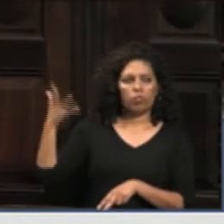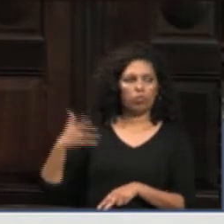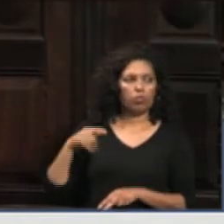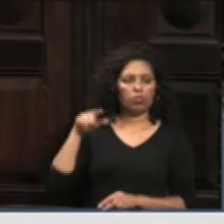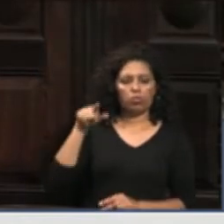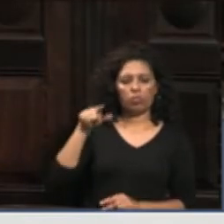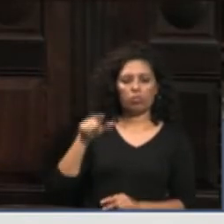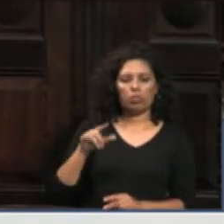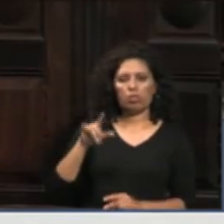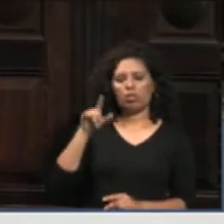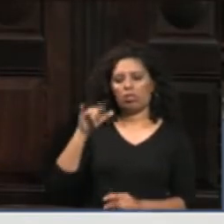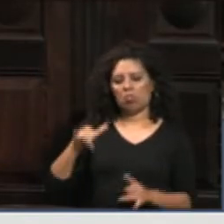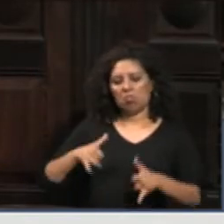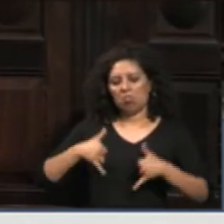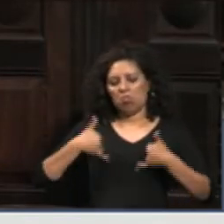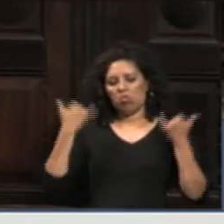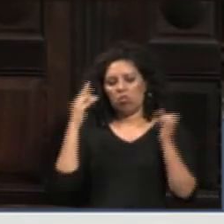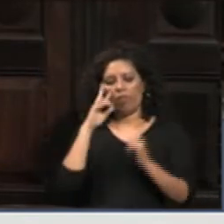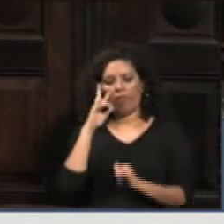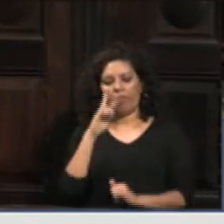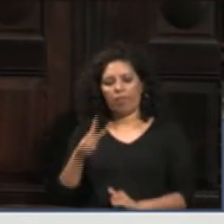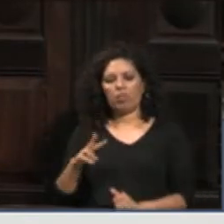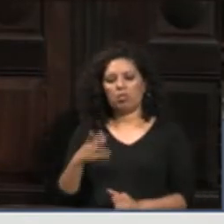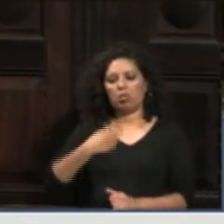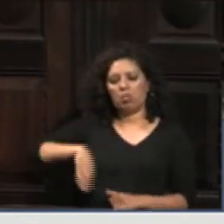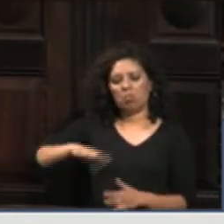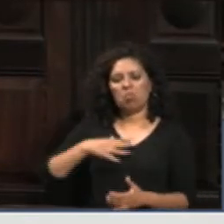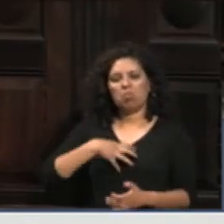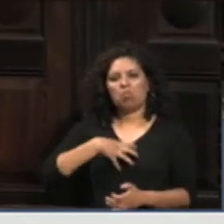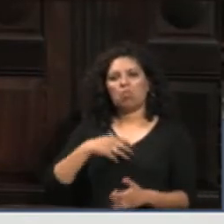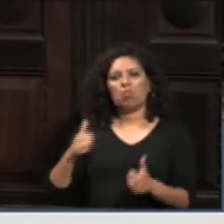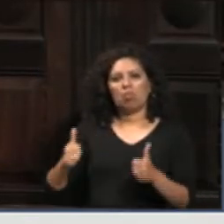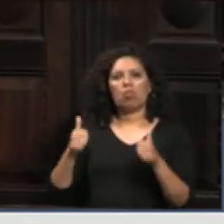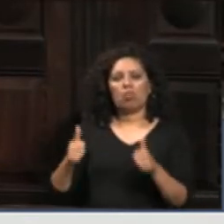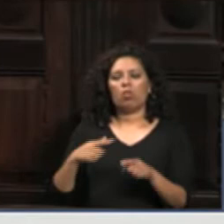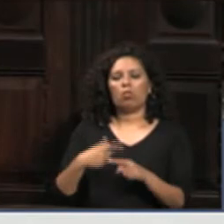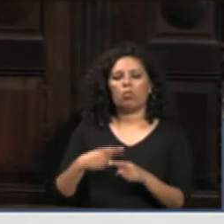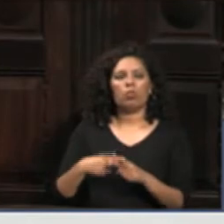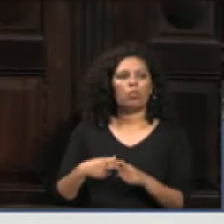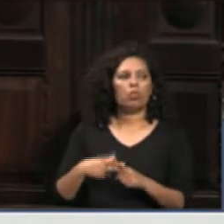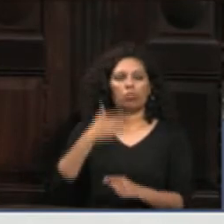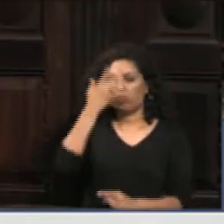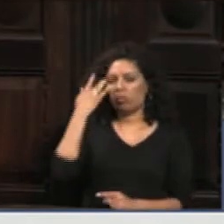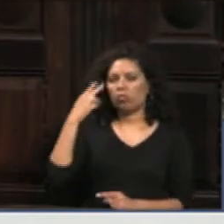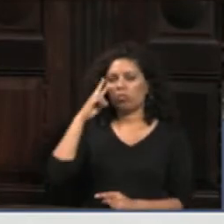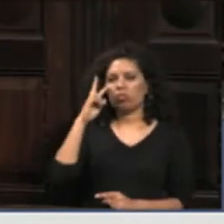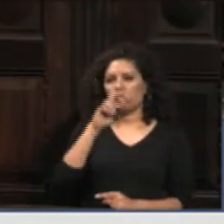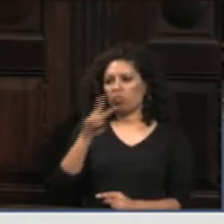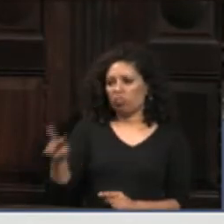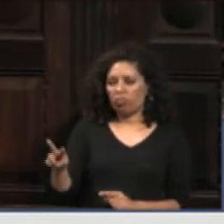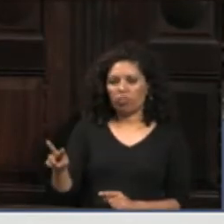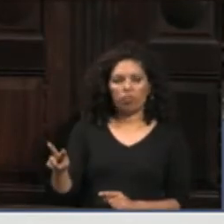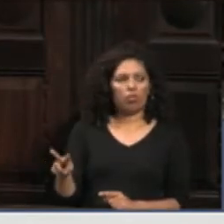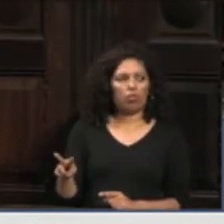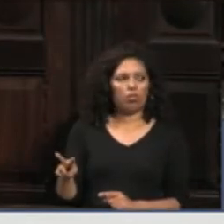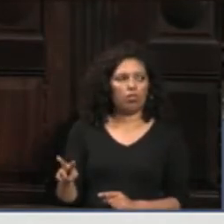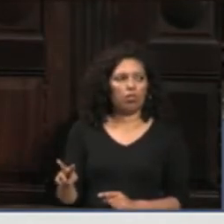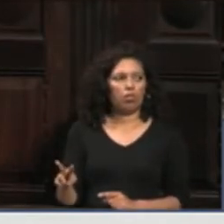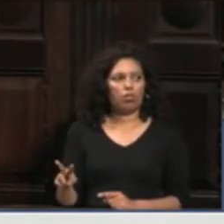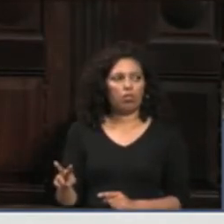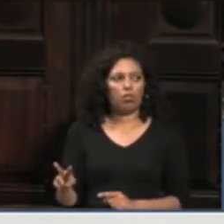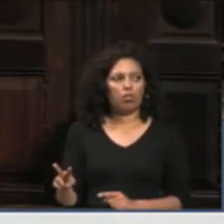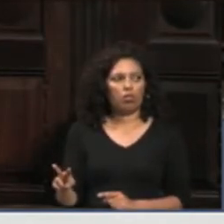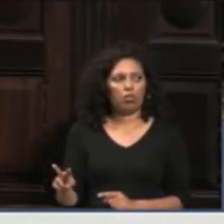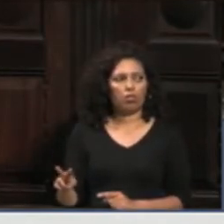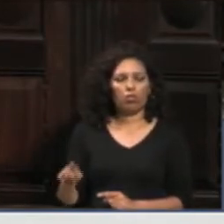um orgulho para o parlamento. O senhor é uma pessoa que, as pessoas que até veem na